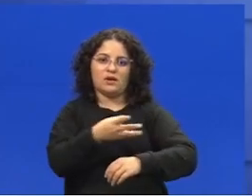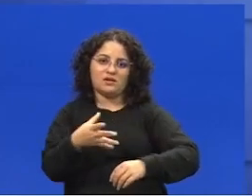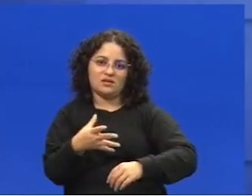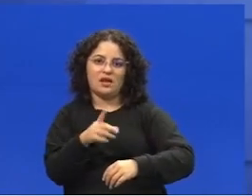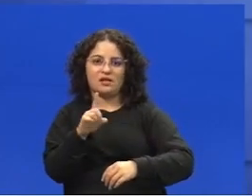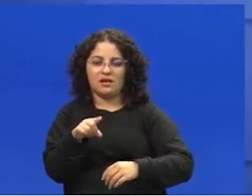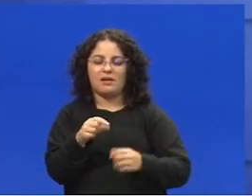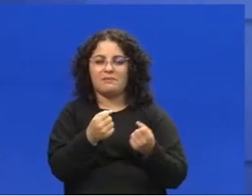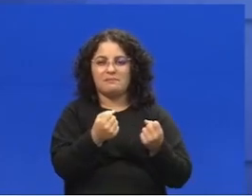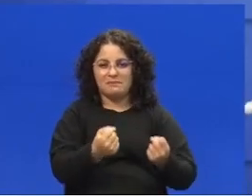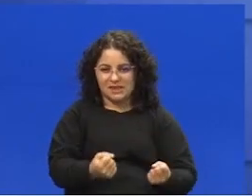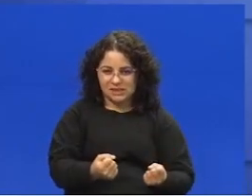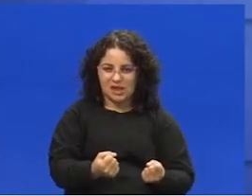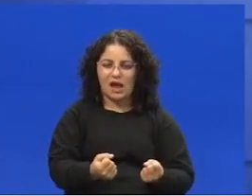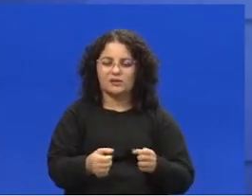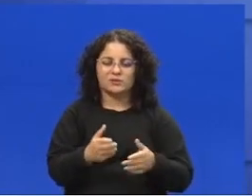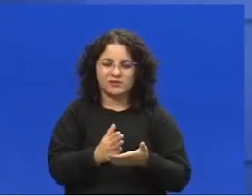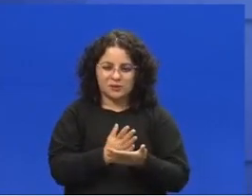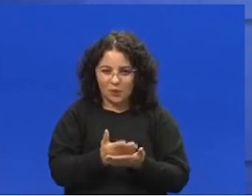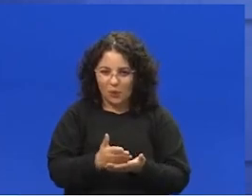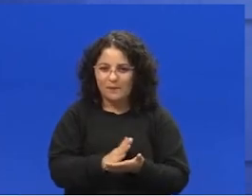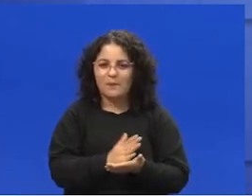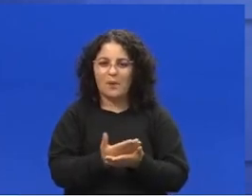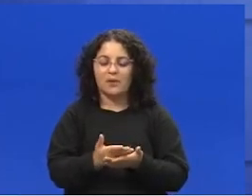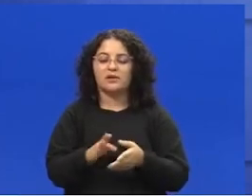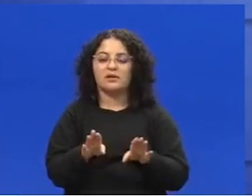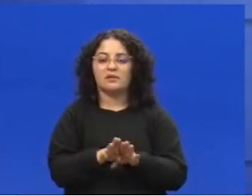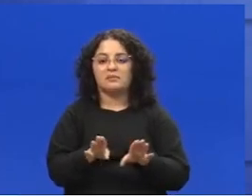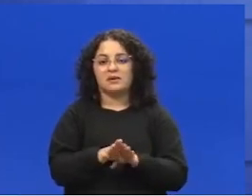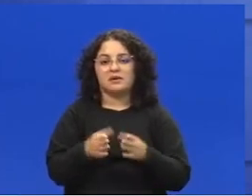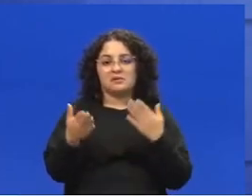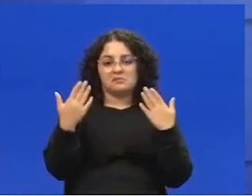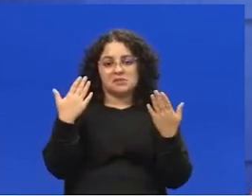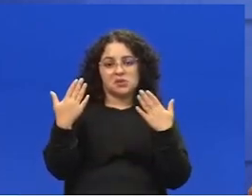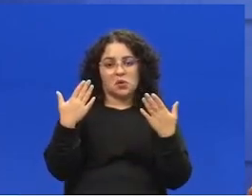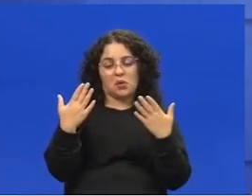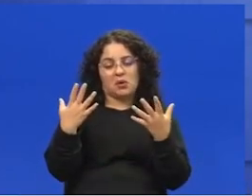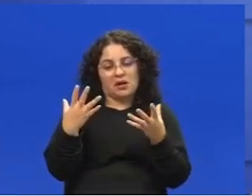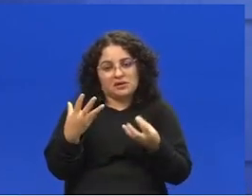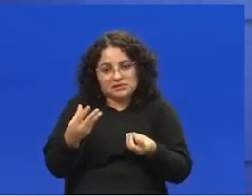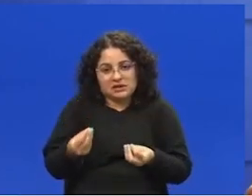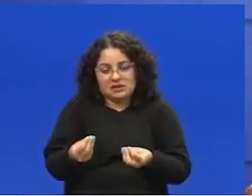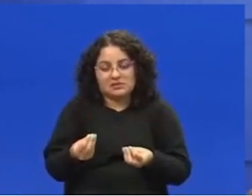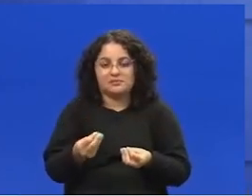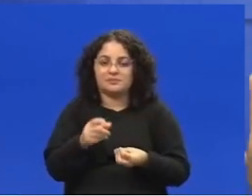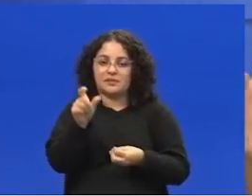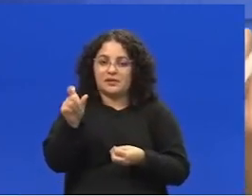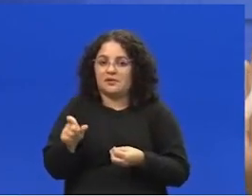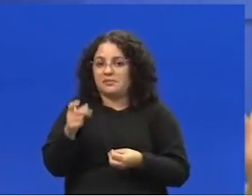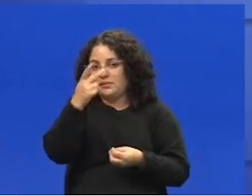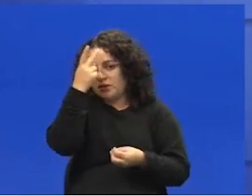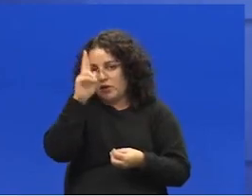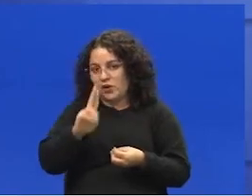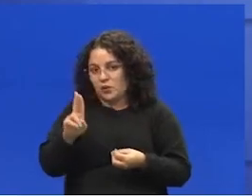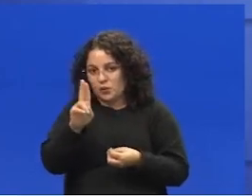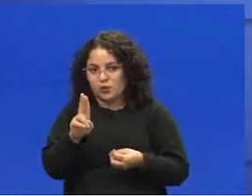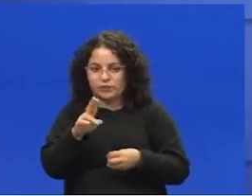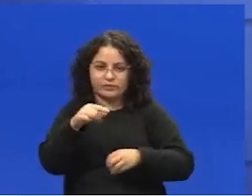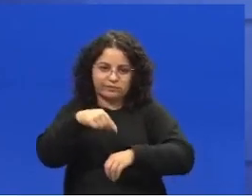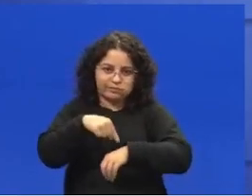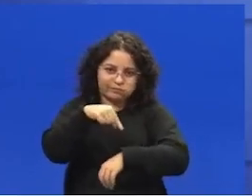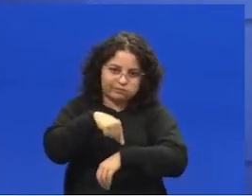grande peso, um grande desconforto e a questão da aceitação psicológica também pelo indivíduo que faz uso do